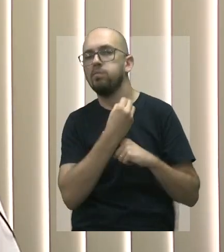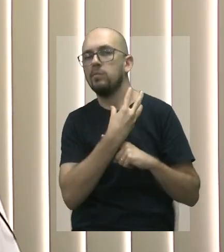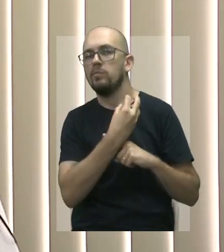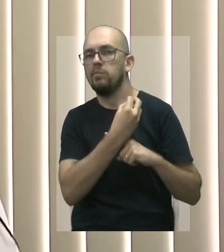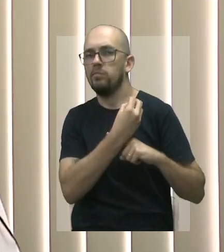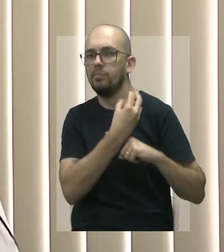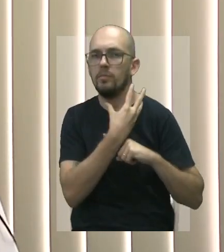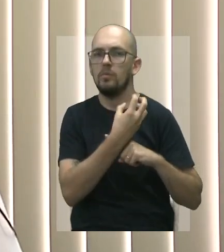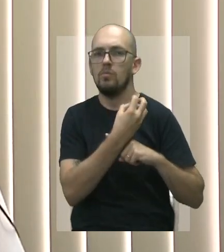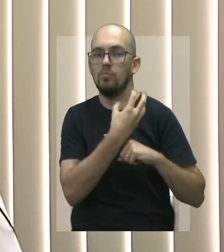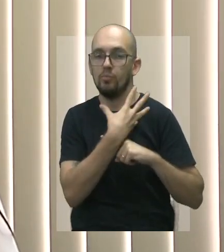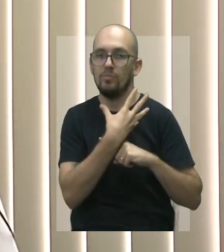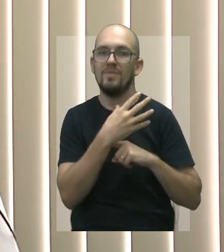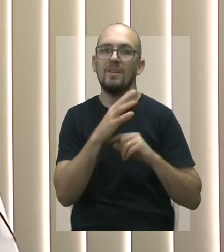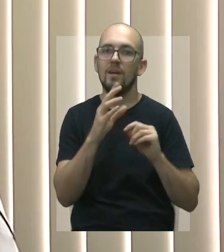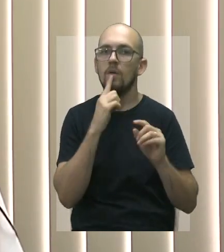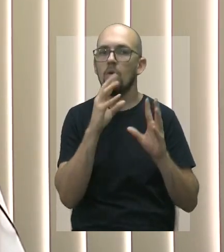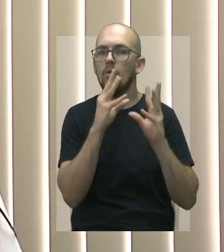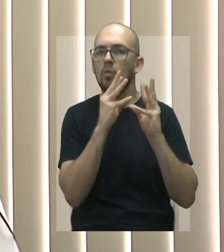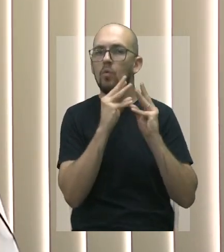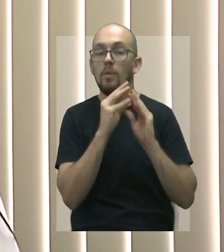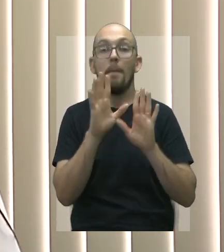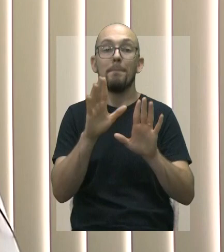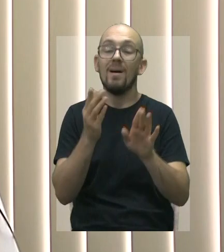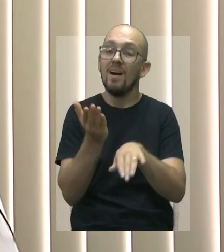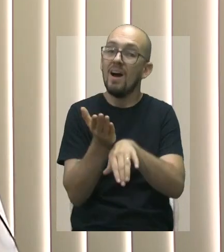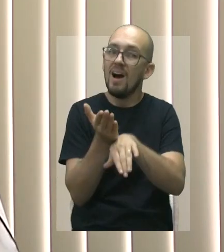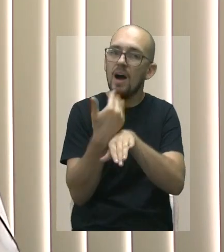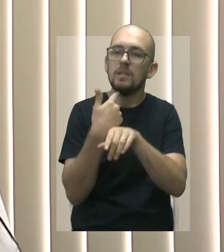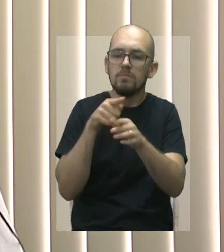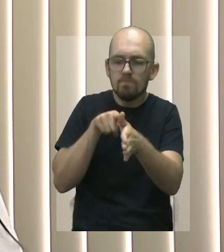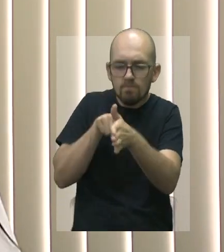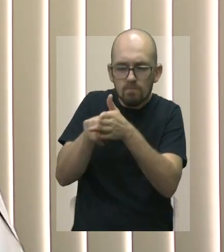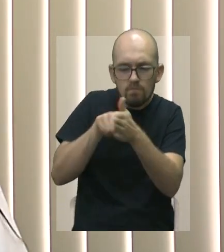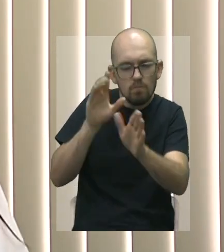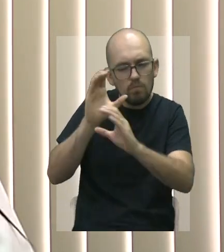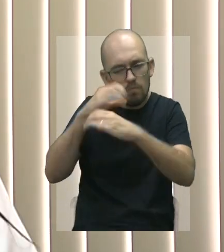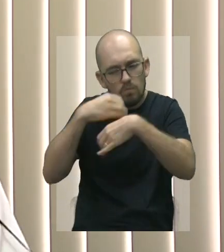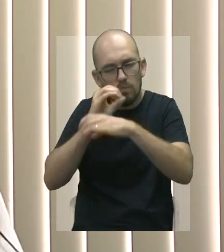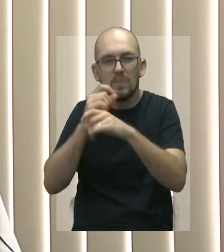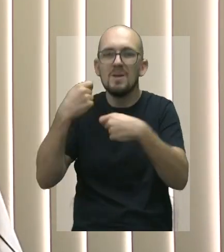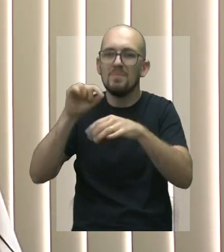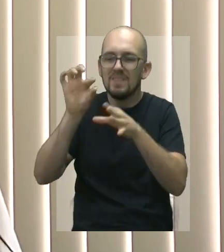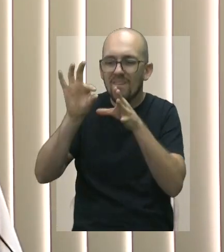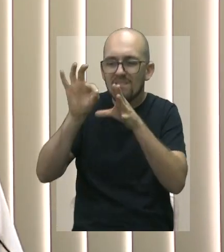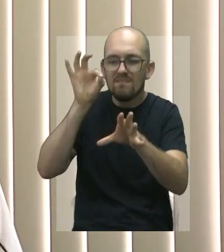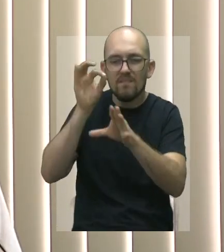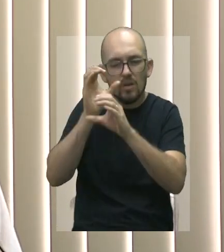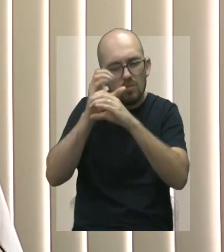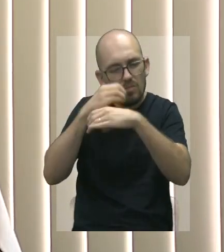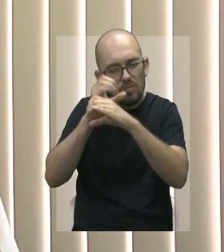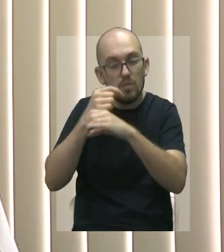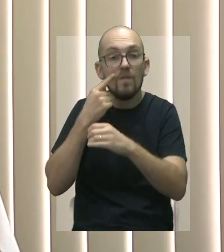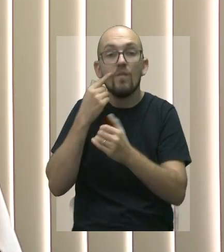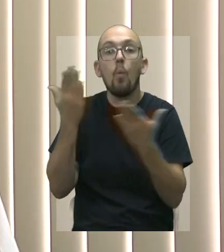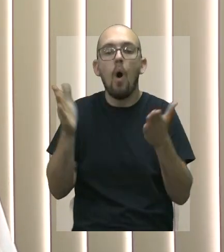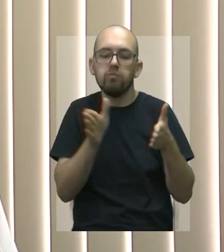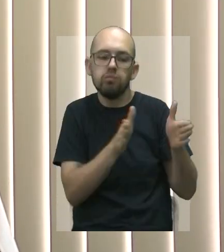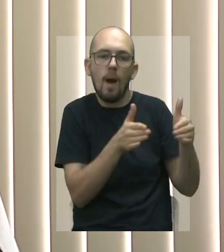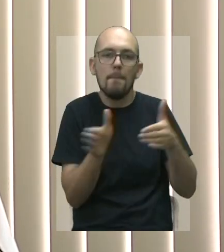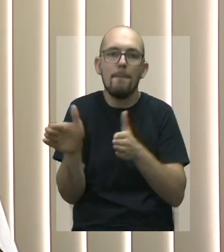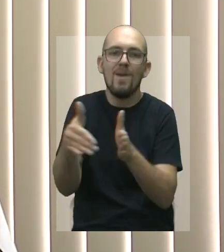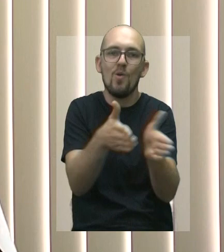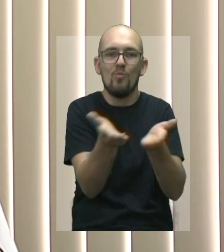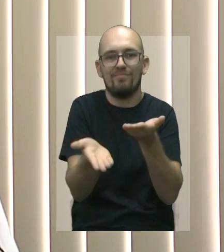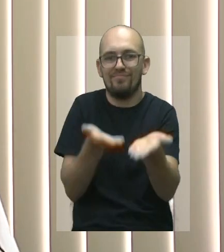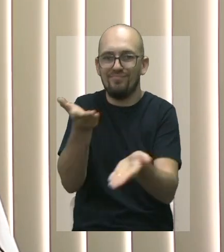a biópsia, que vai confirmar para a gente o tipo do linfoma e para a gente poder direcionar o tratamento. E quando a gente pega esses